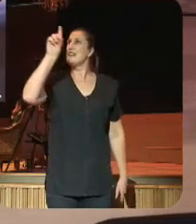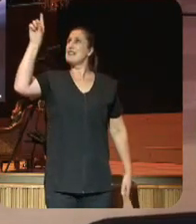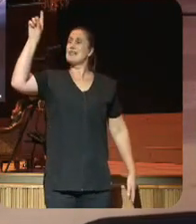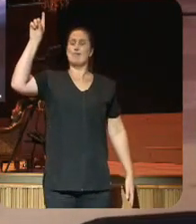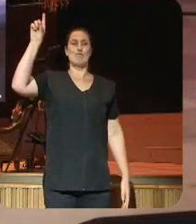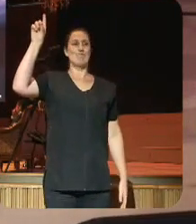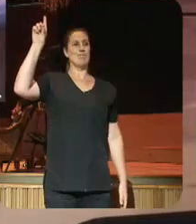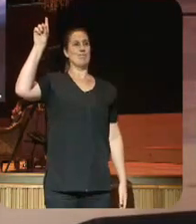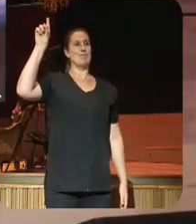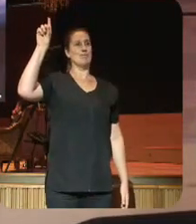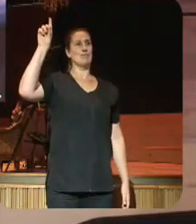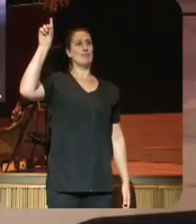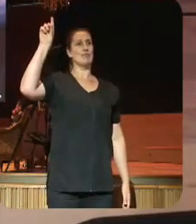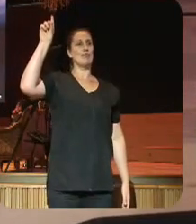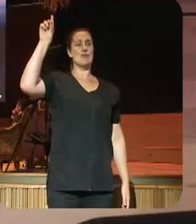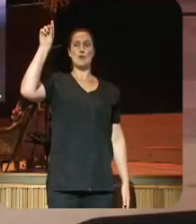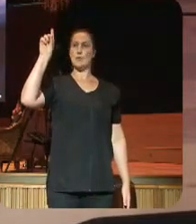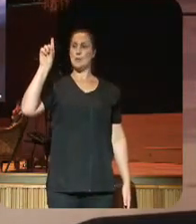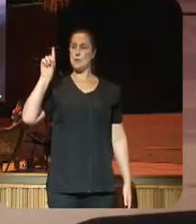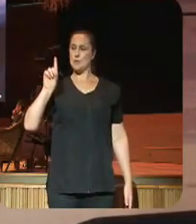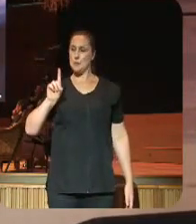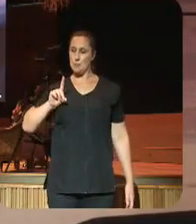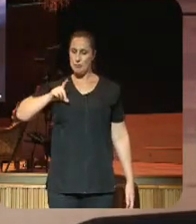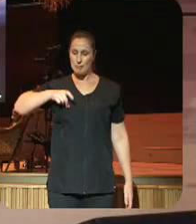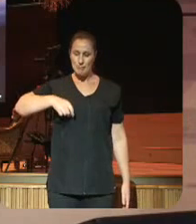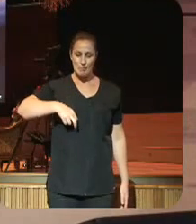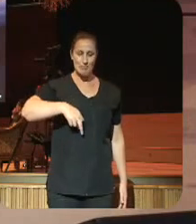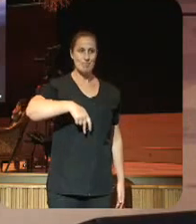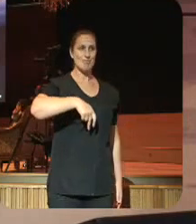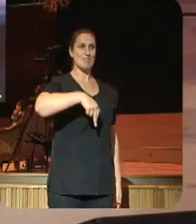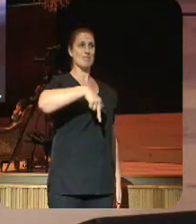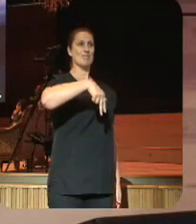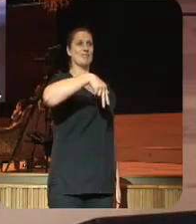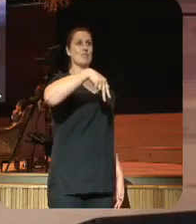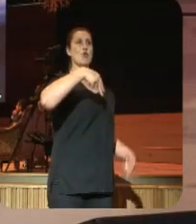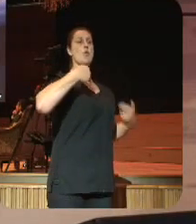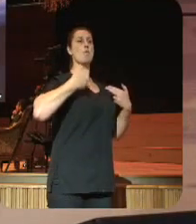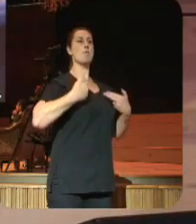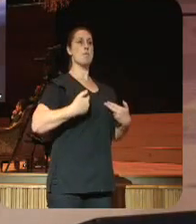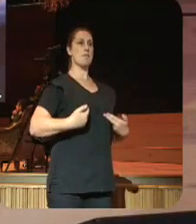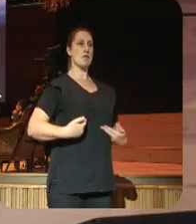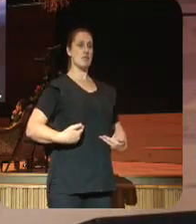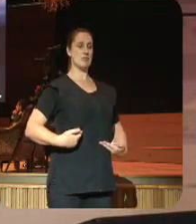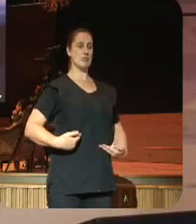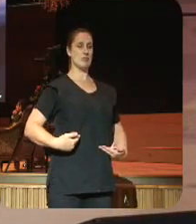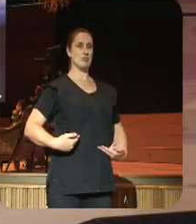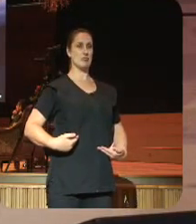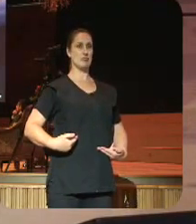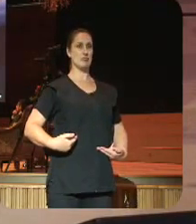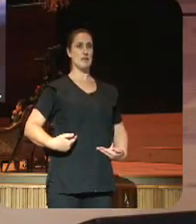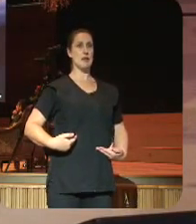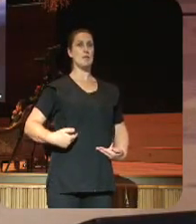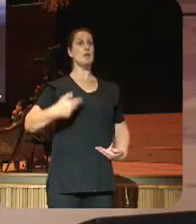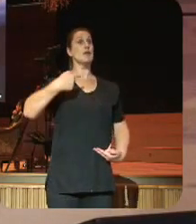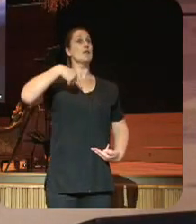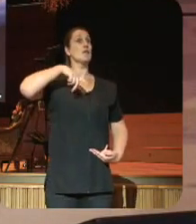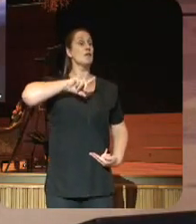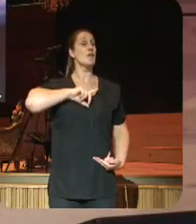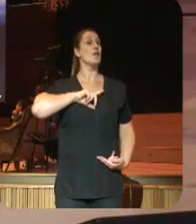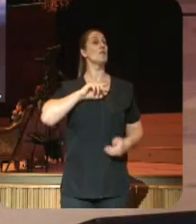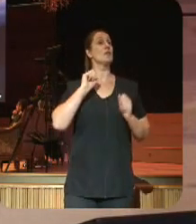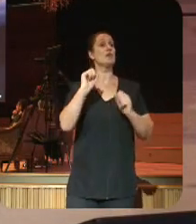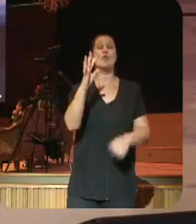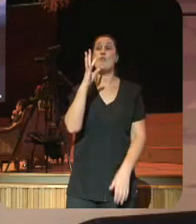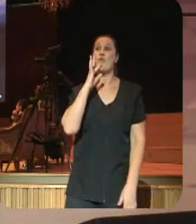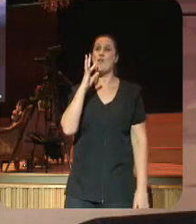ação, se fez carne, habitou entre nós, para que a gente pudesse conhecer